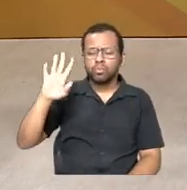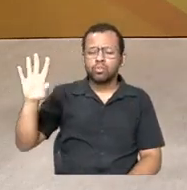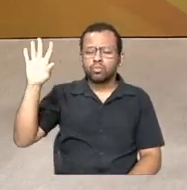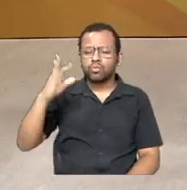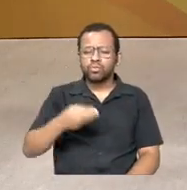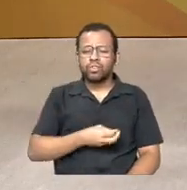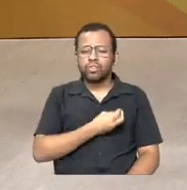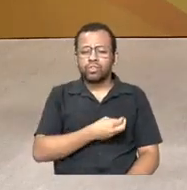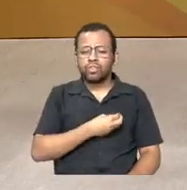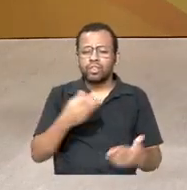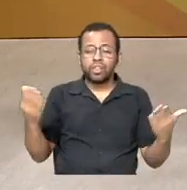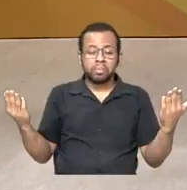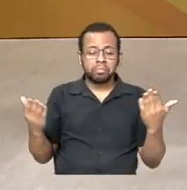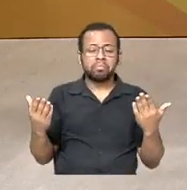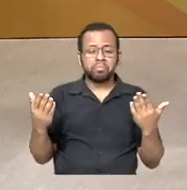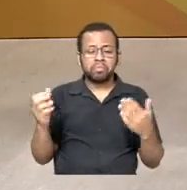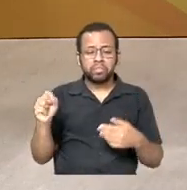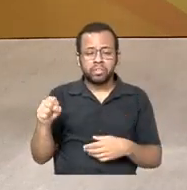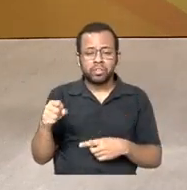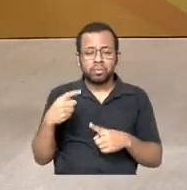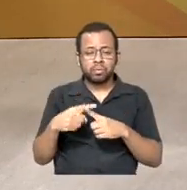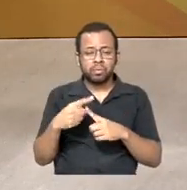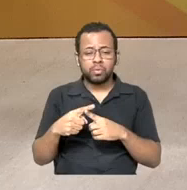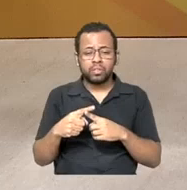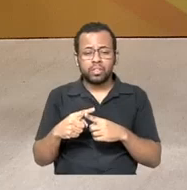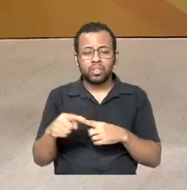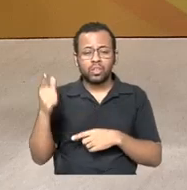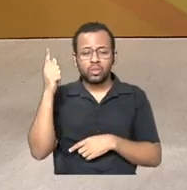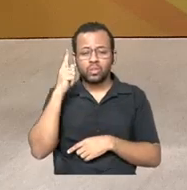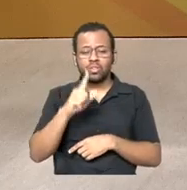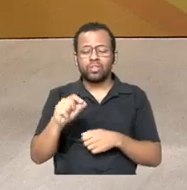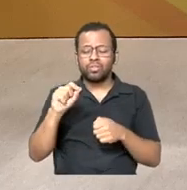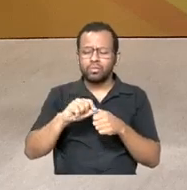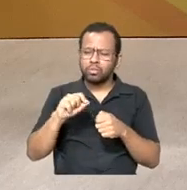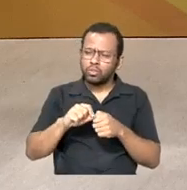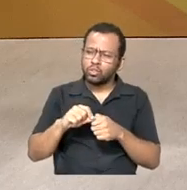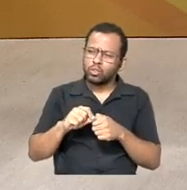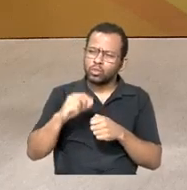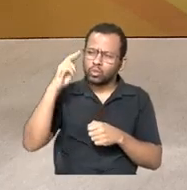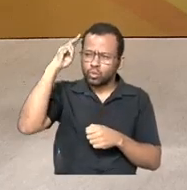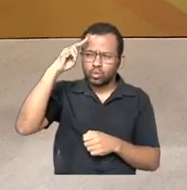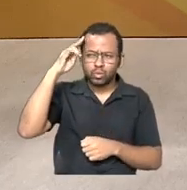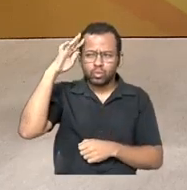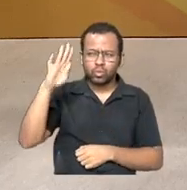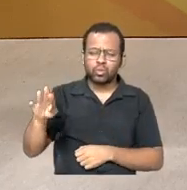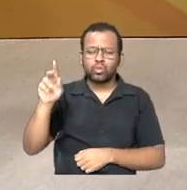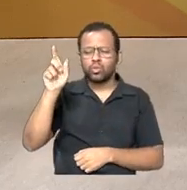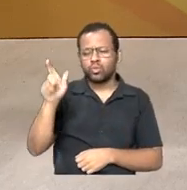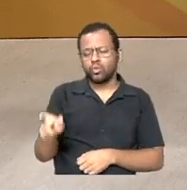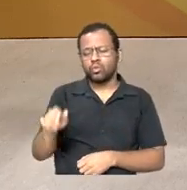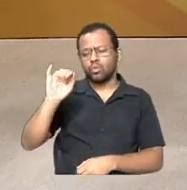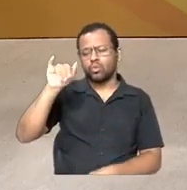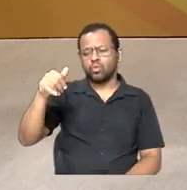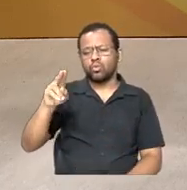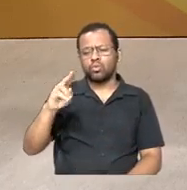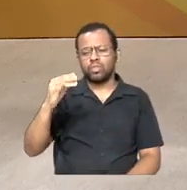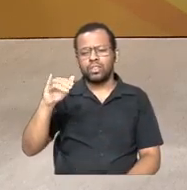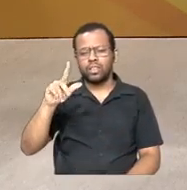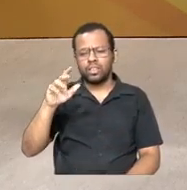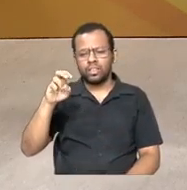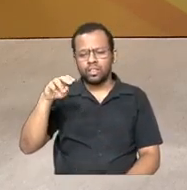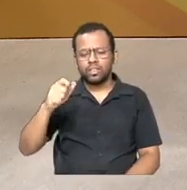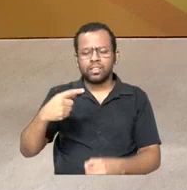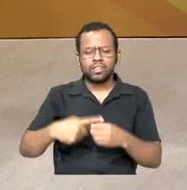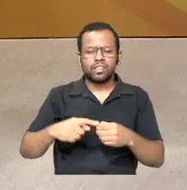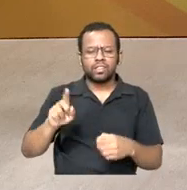realidade é porque ela conseguiu realizar o sonho a dona Josineide ela é lá de